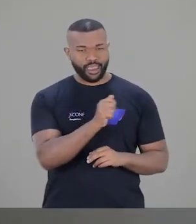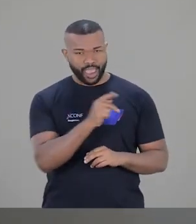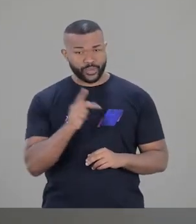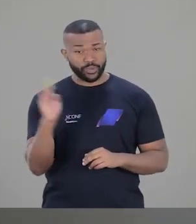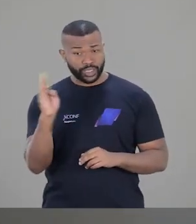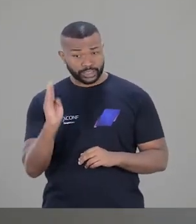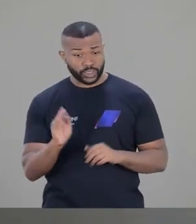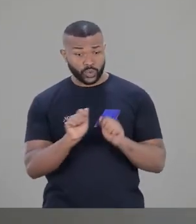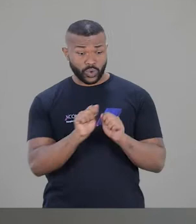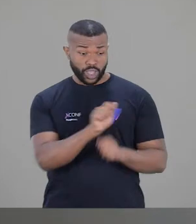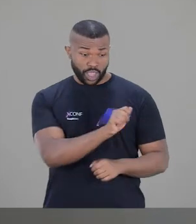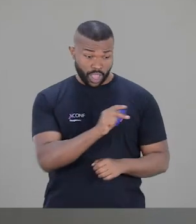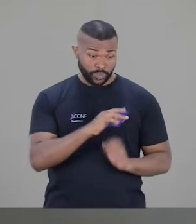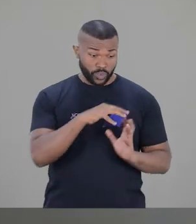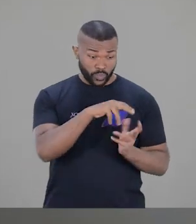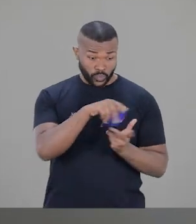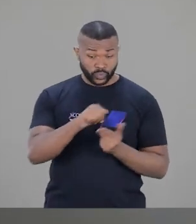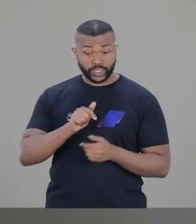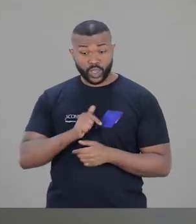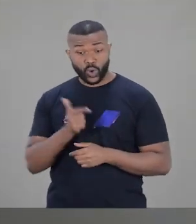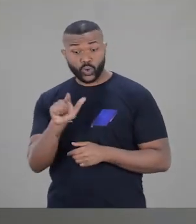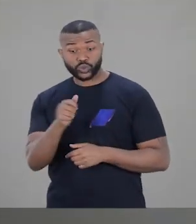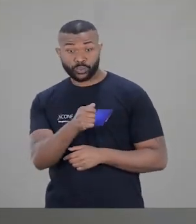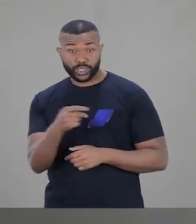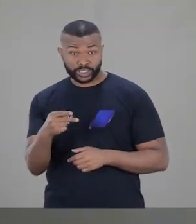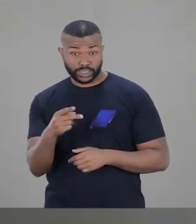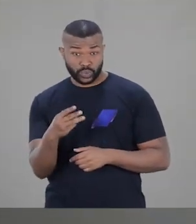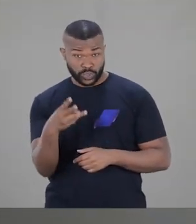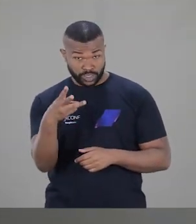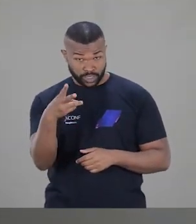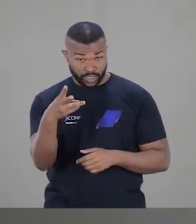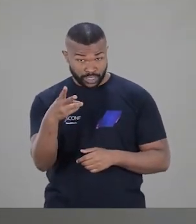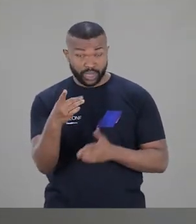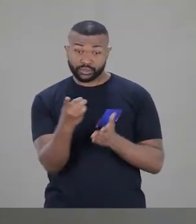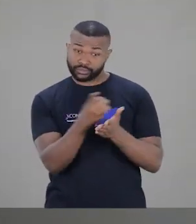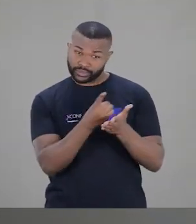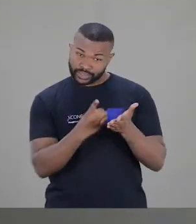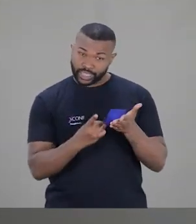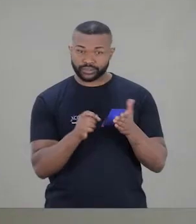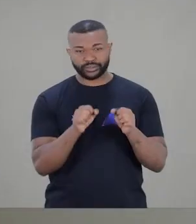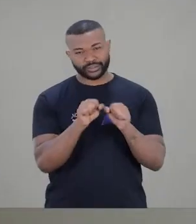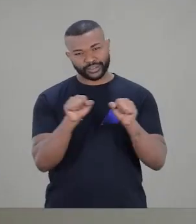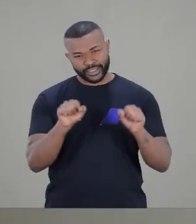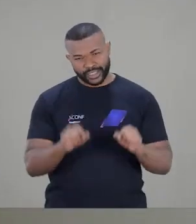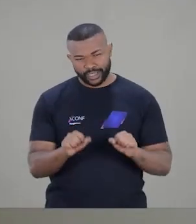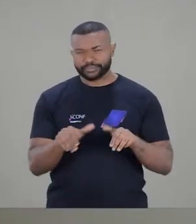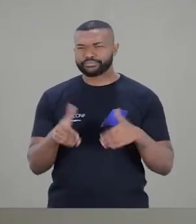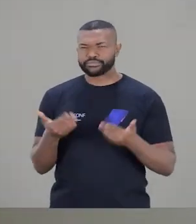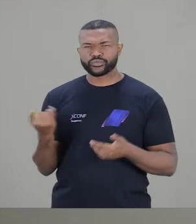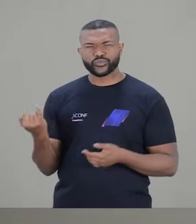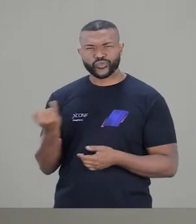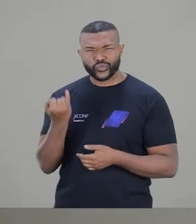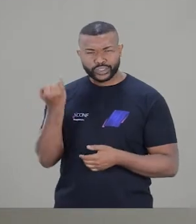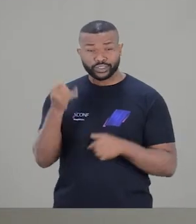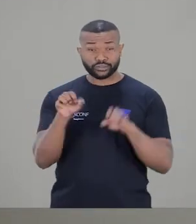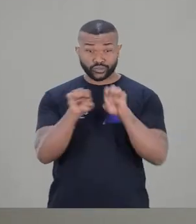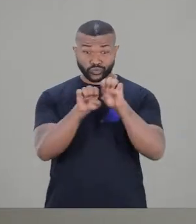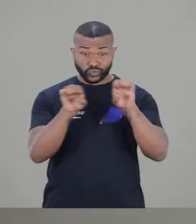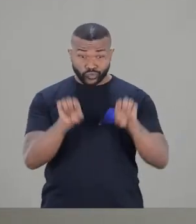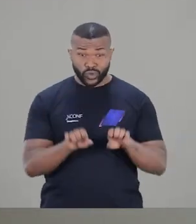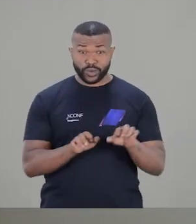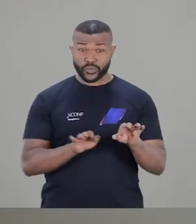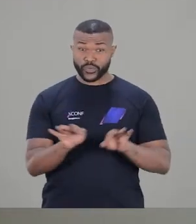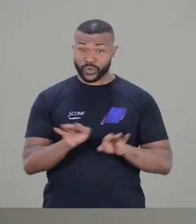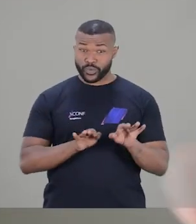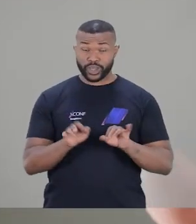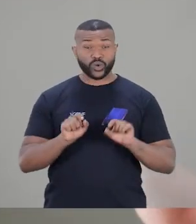uma aplicação terceira. Isso através do uso dos temas do Design System. Bom, um ponto importante nessa estruturação